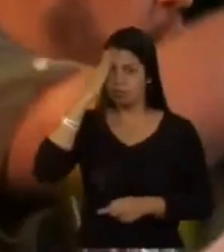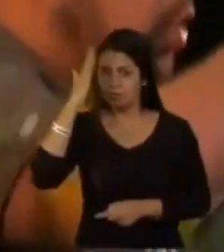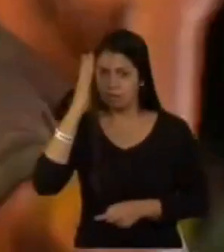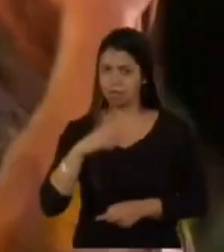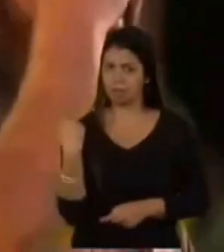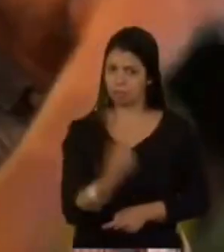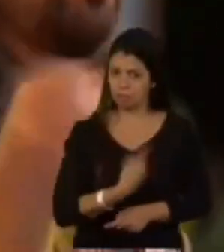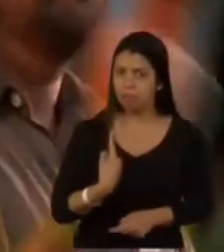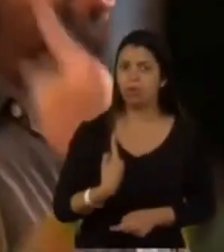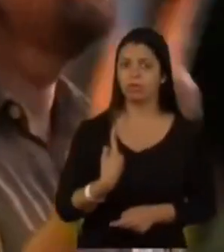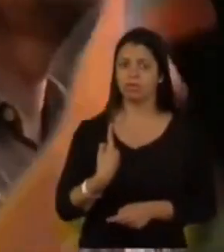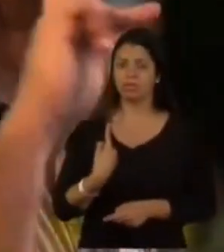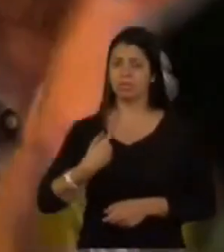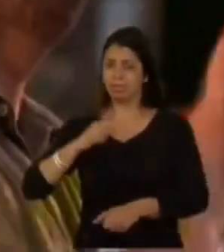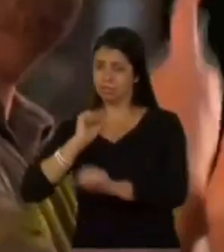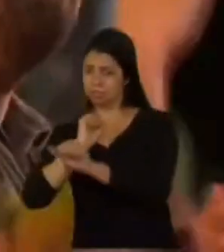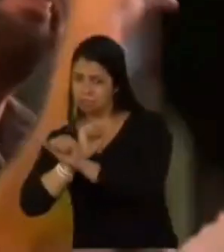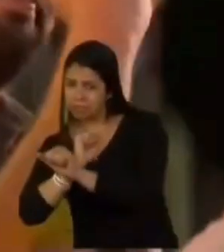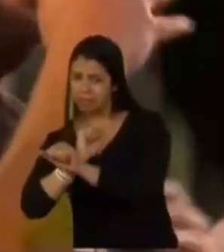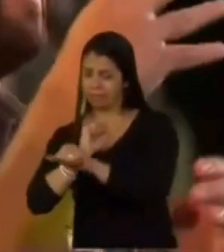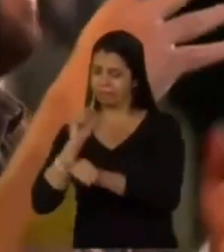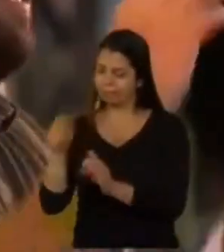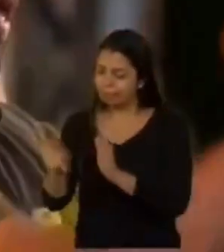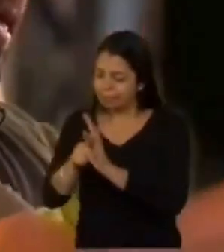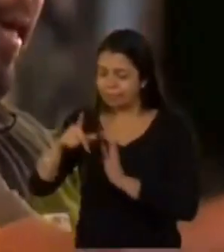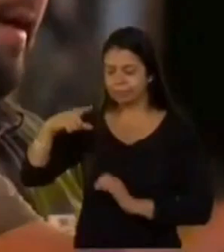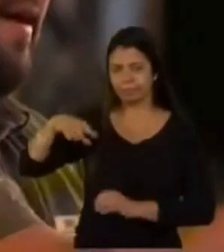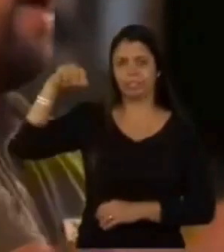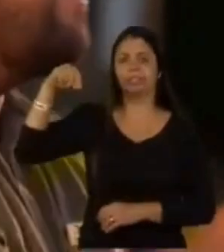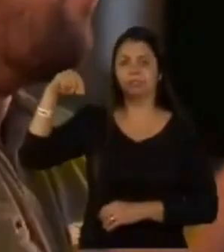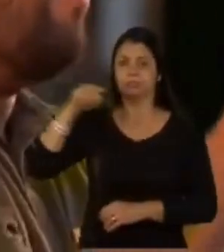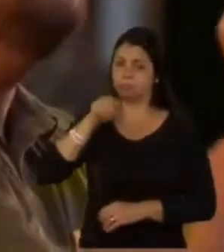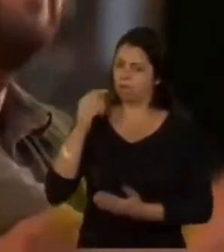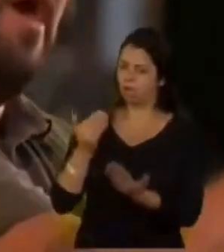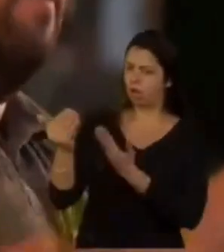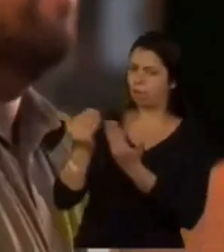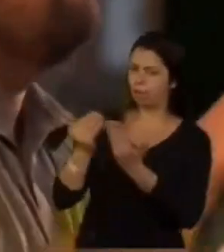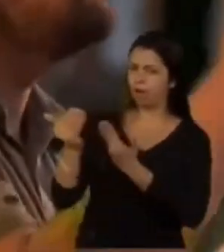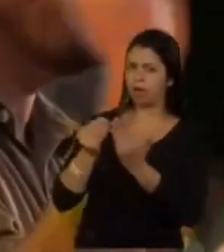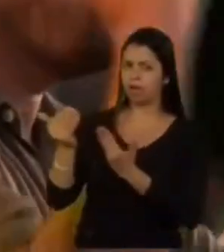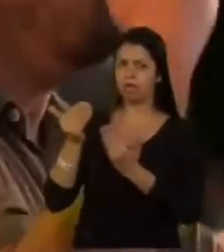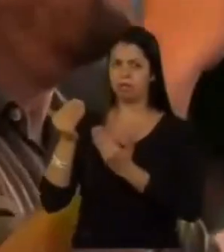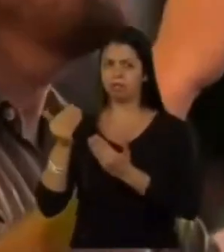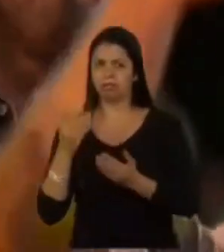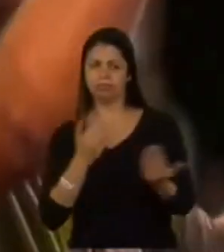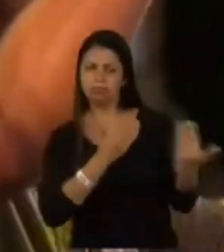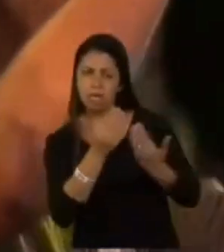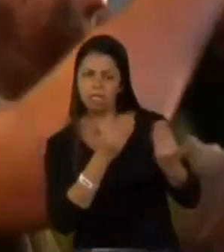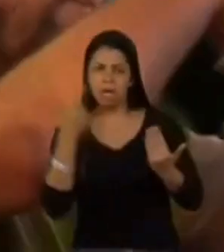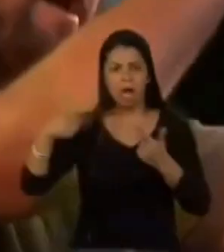que nós somos escravos das nossas decisões. Façam comparações, vejam outros